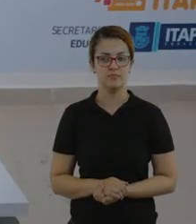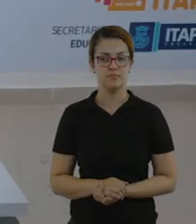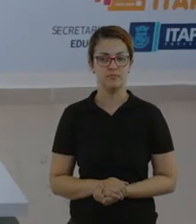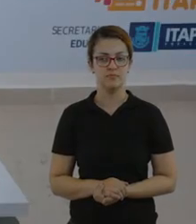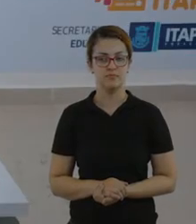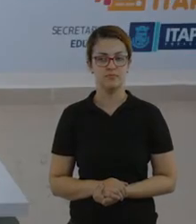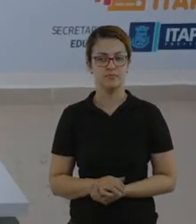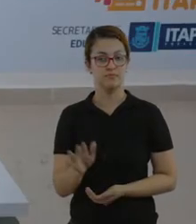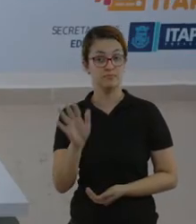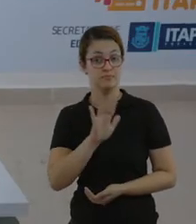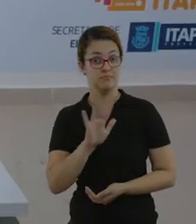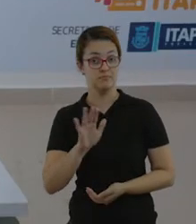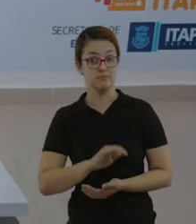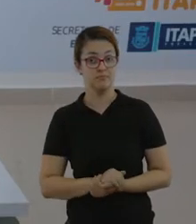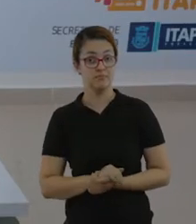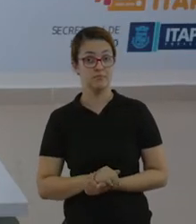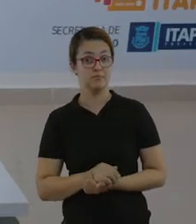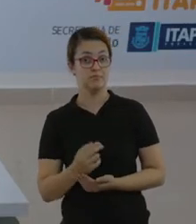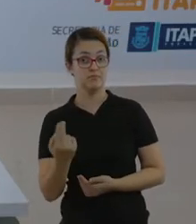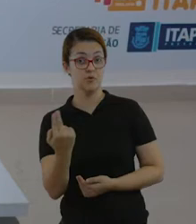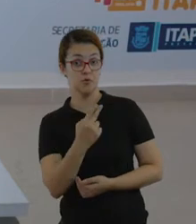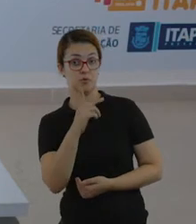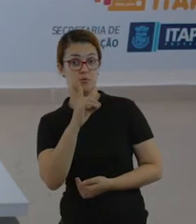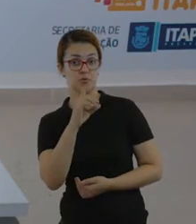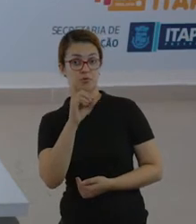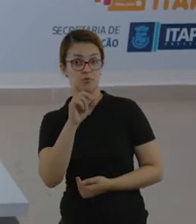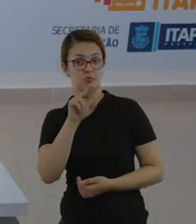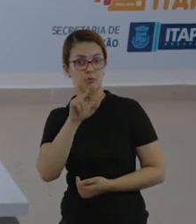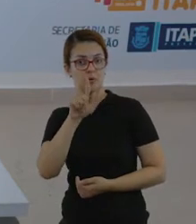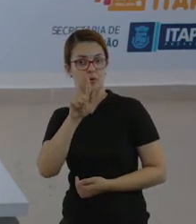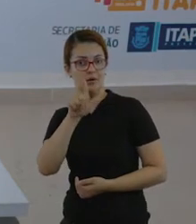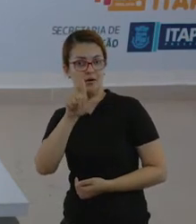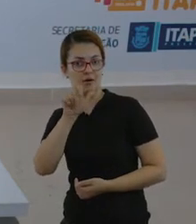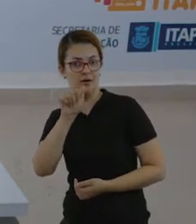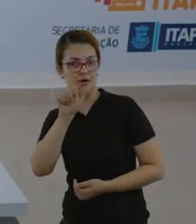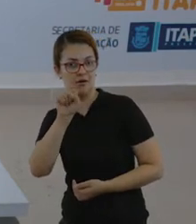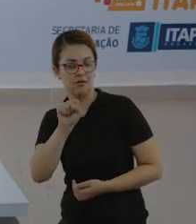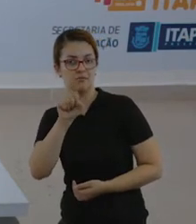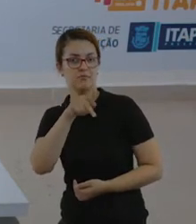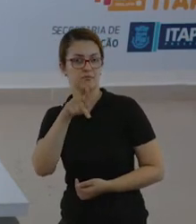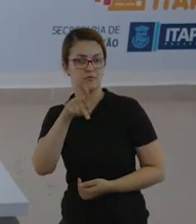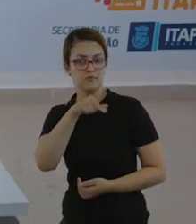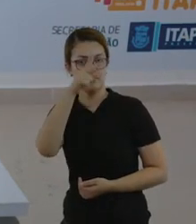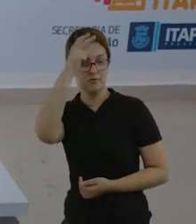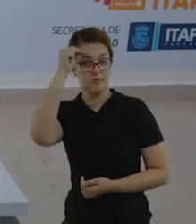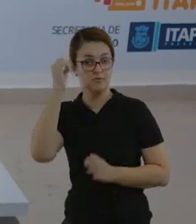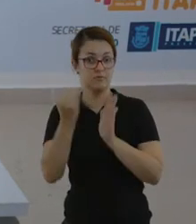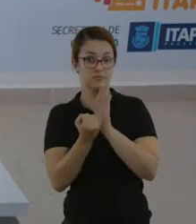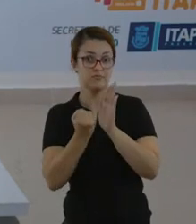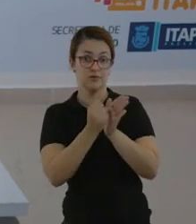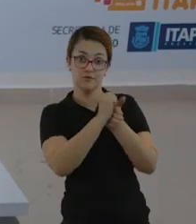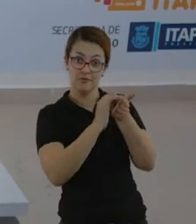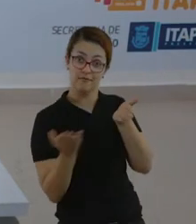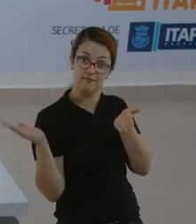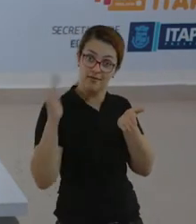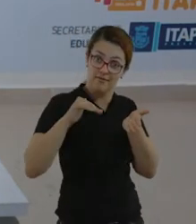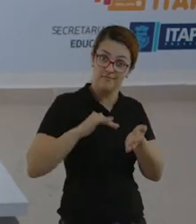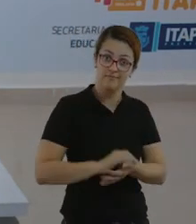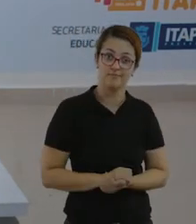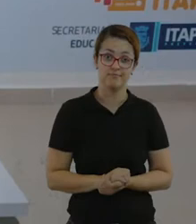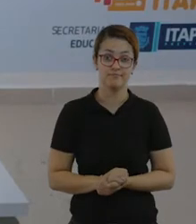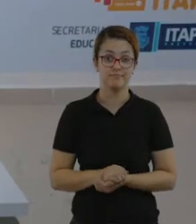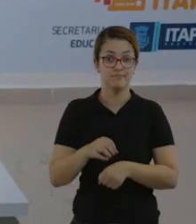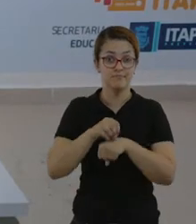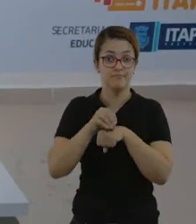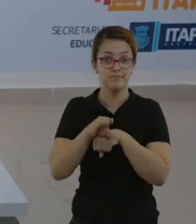Hello everybody! Eu sou o Douglas, o teacher aqui da Rede Municipal de Itapevi e eu tenho algumas atividades para mostrar para vocês. Vamos lá?